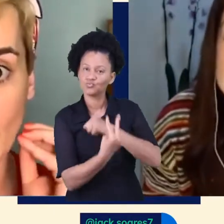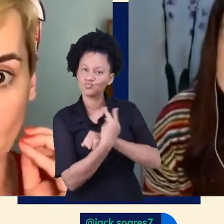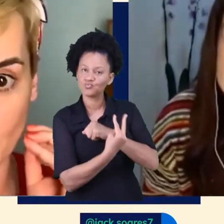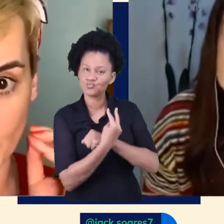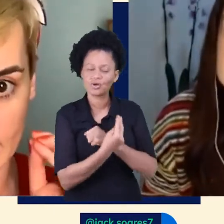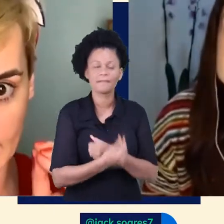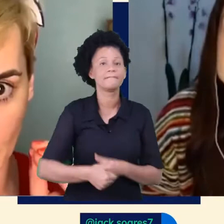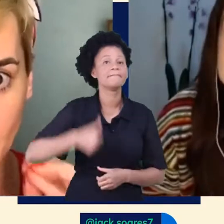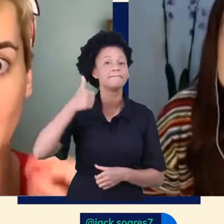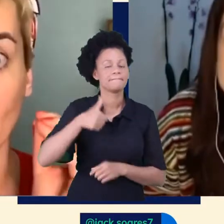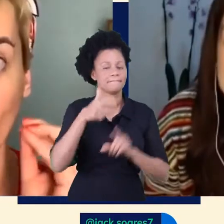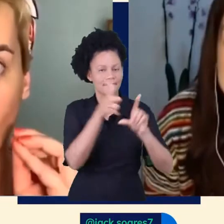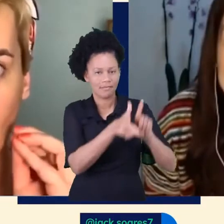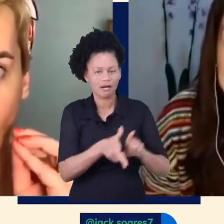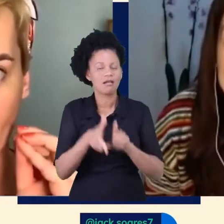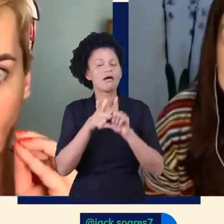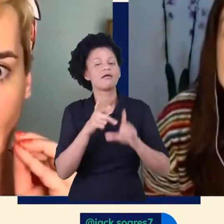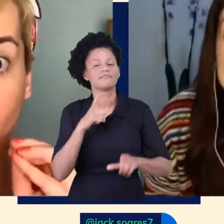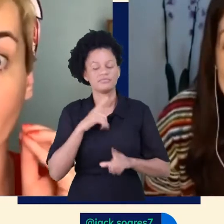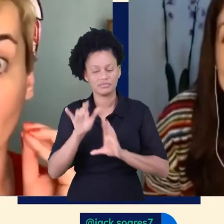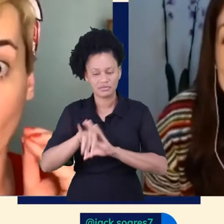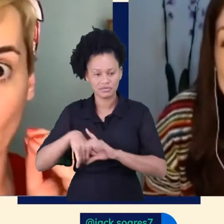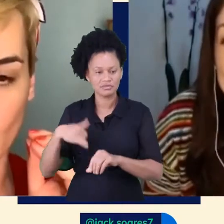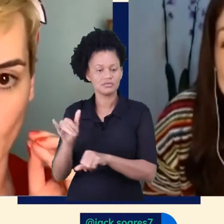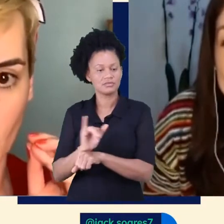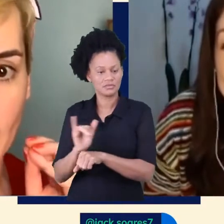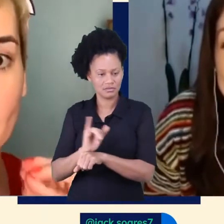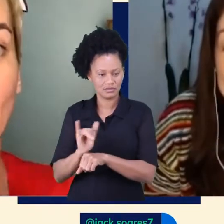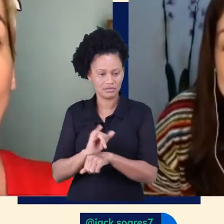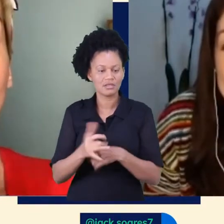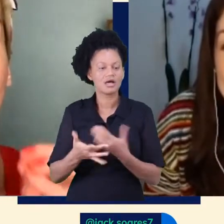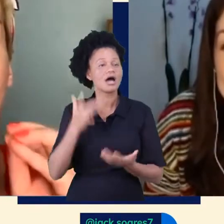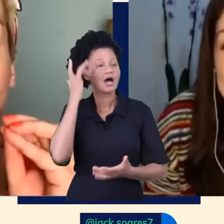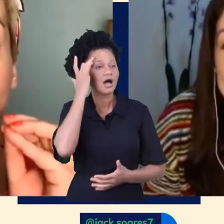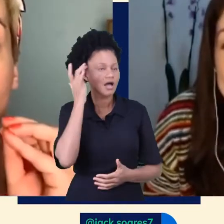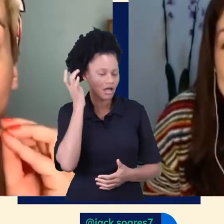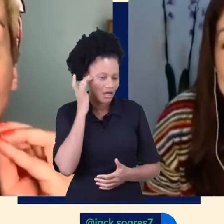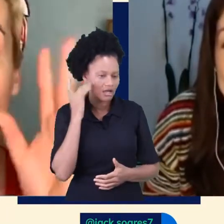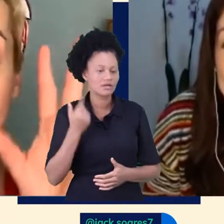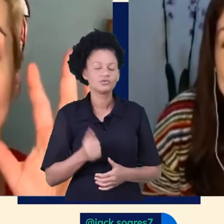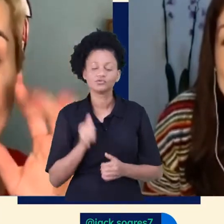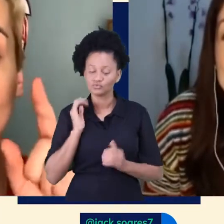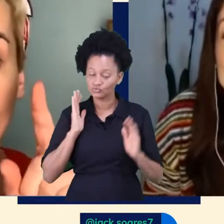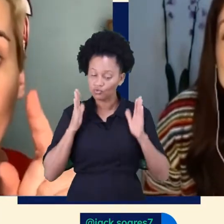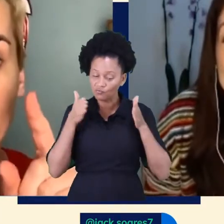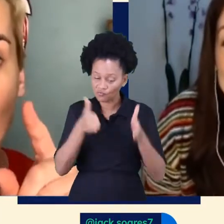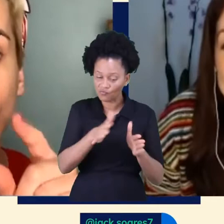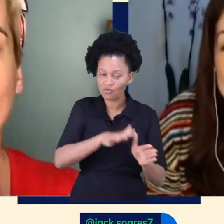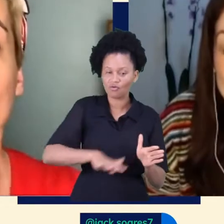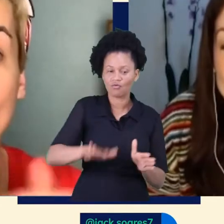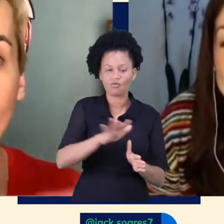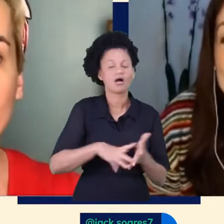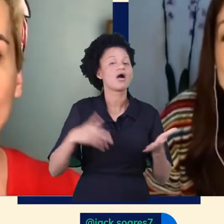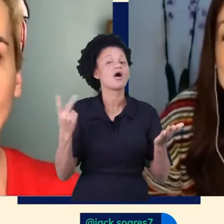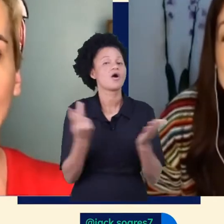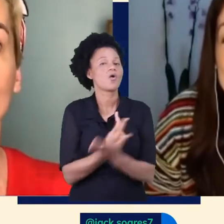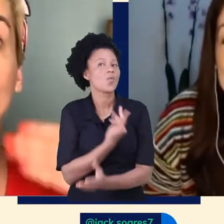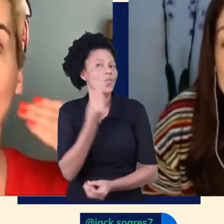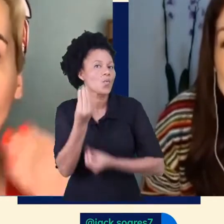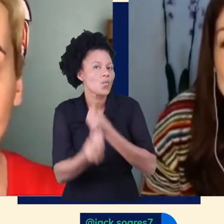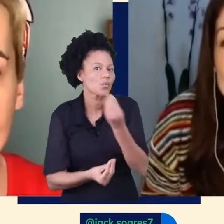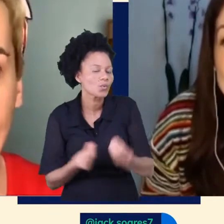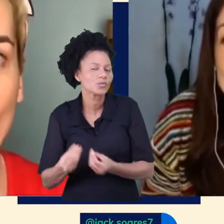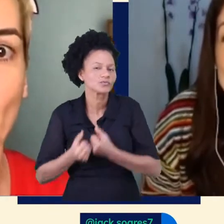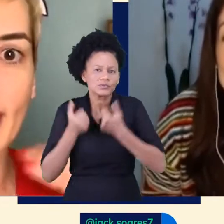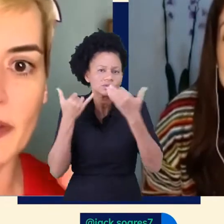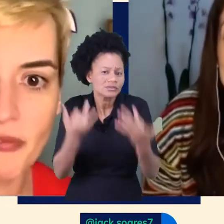só falando sobre autoproteção, então procure lá, a primeira live tá no YouTube. Mas eu acho que a gente vai fazer uma ainda só falando sobre isso.